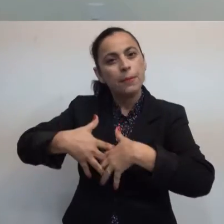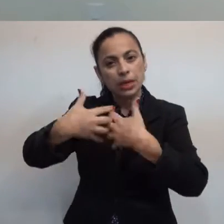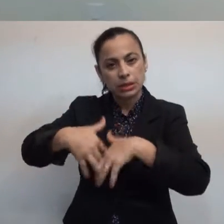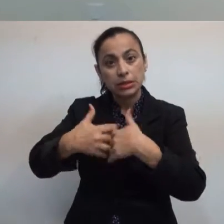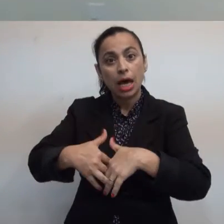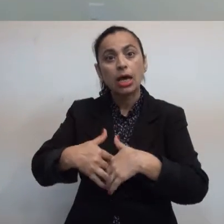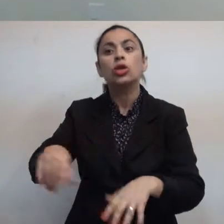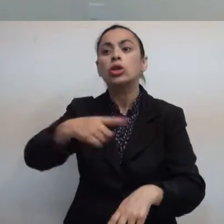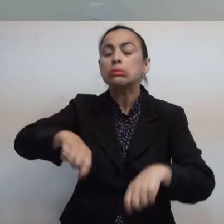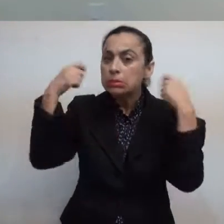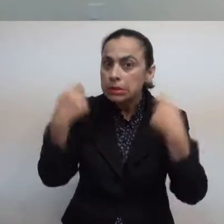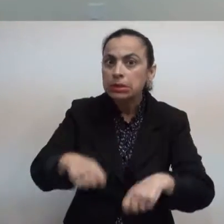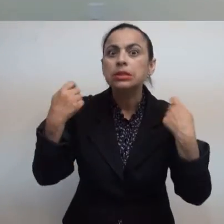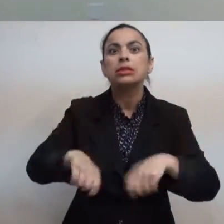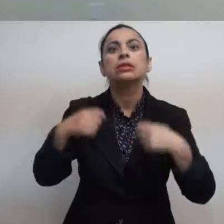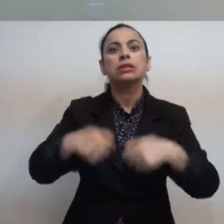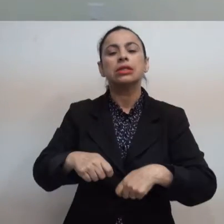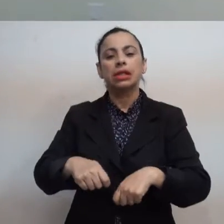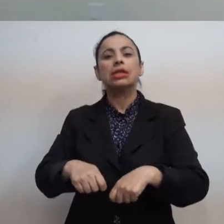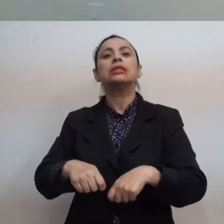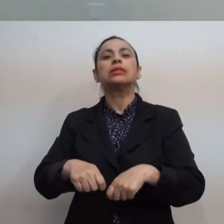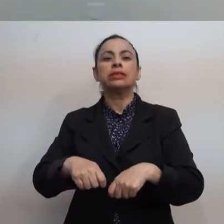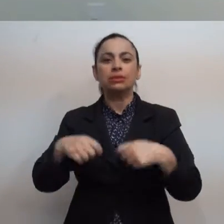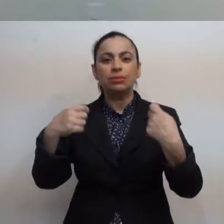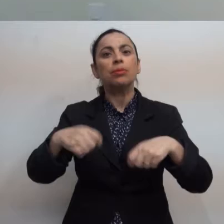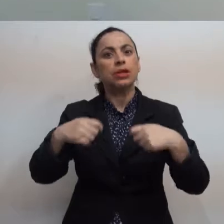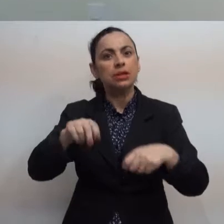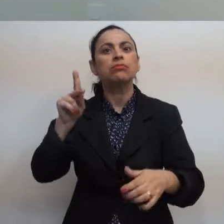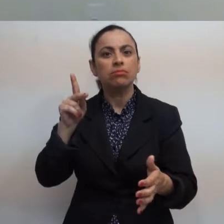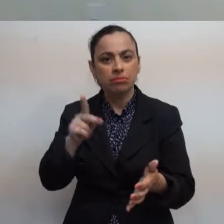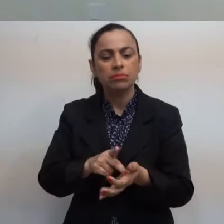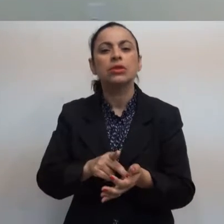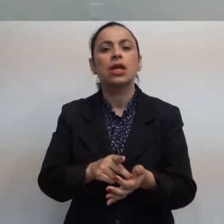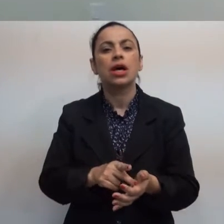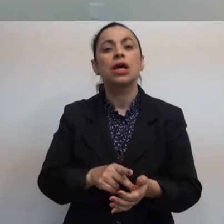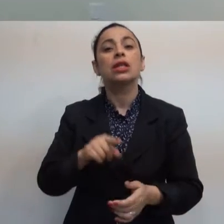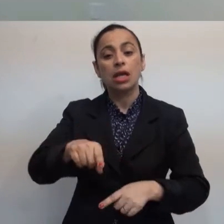pressionados a pensar que necessitamos